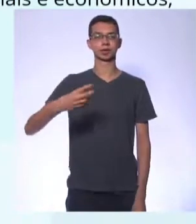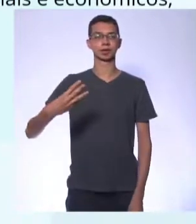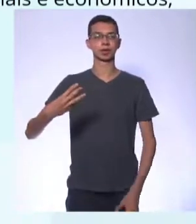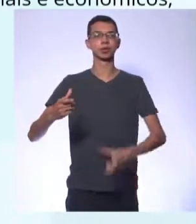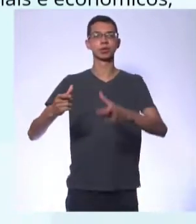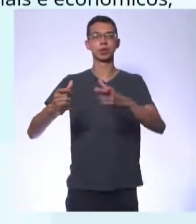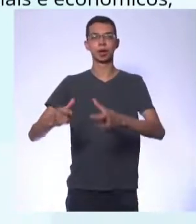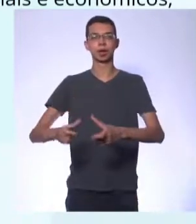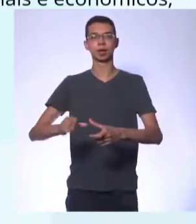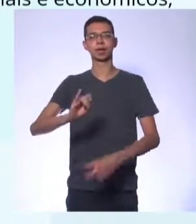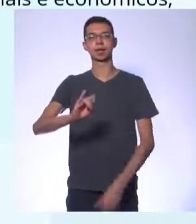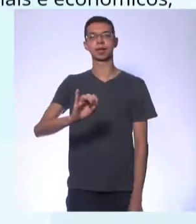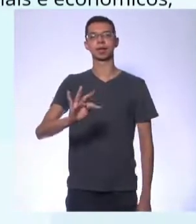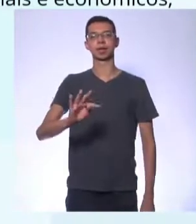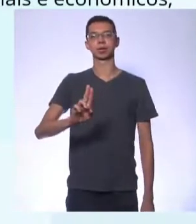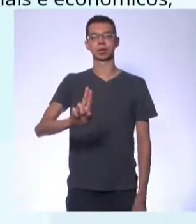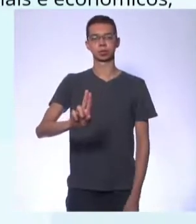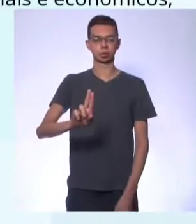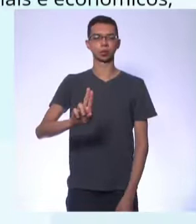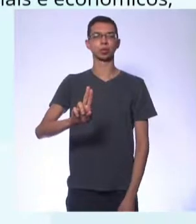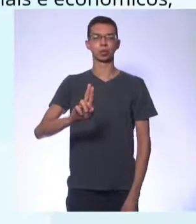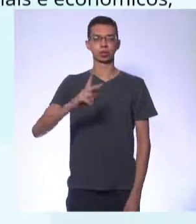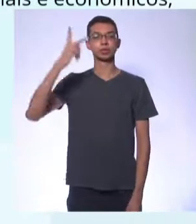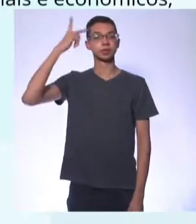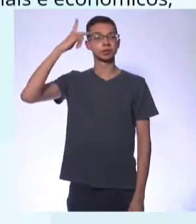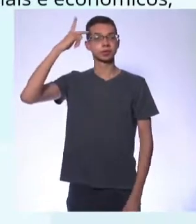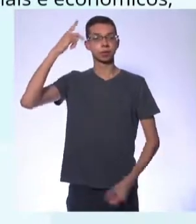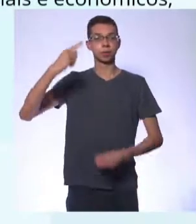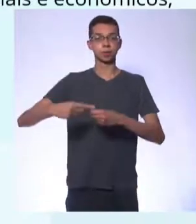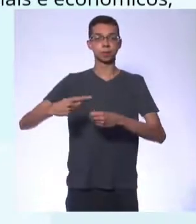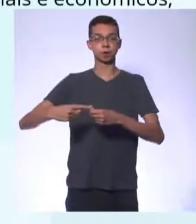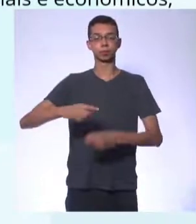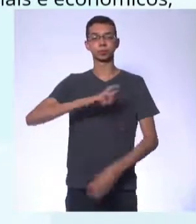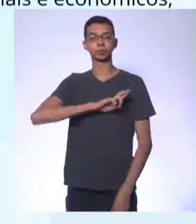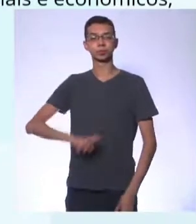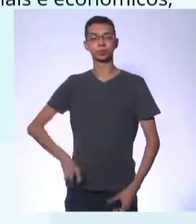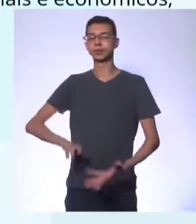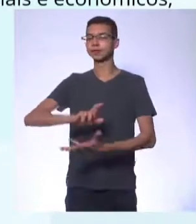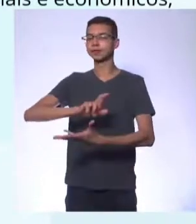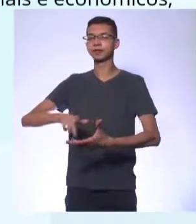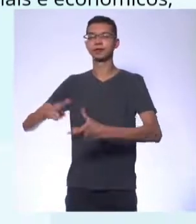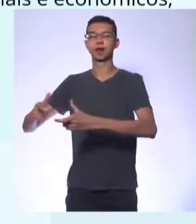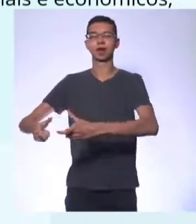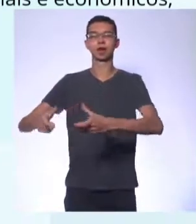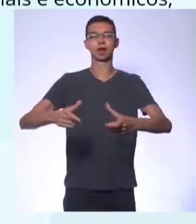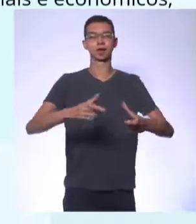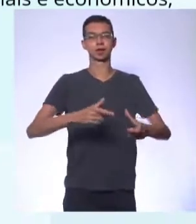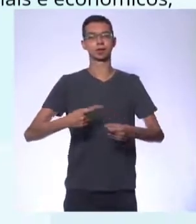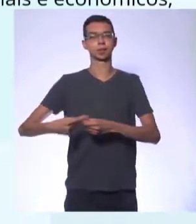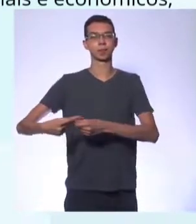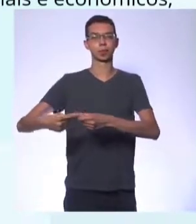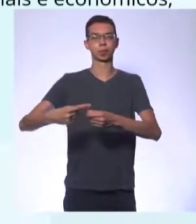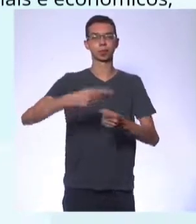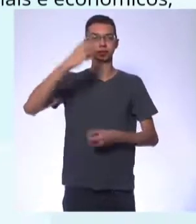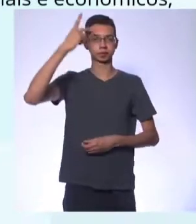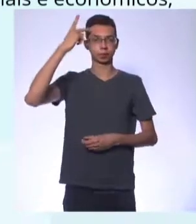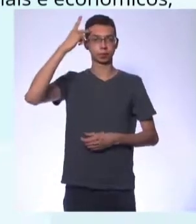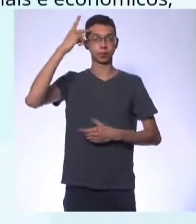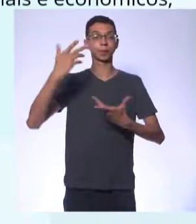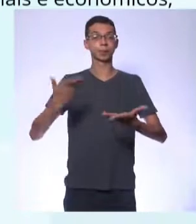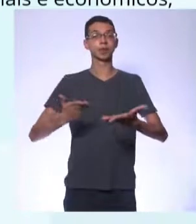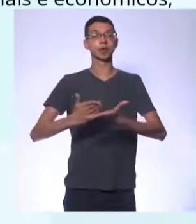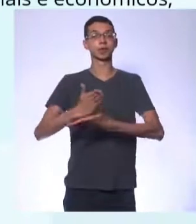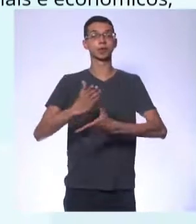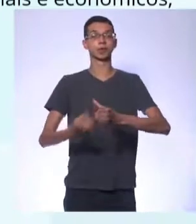interior de São Paulo, e reuniu republicanos de diversos municípios paulistas. Na ocasião, foi aprovada a criação de